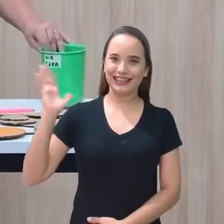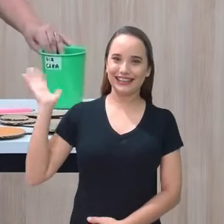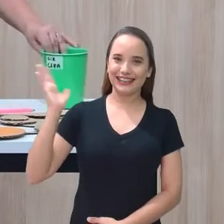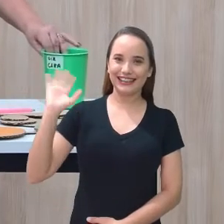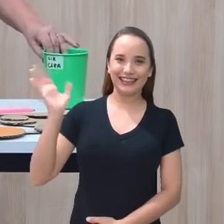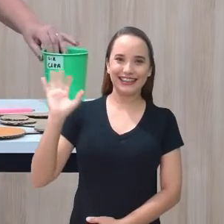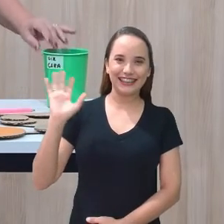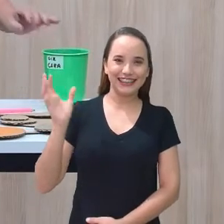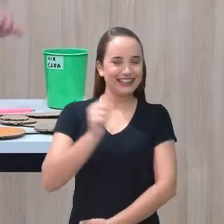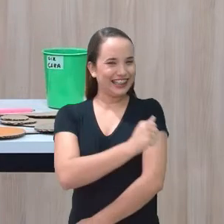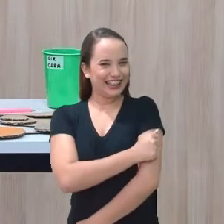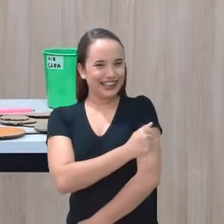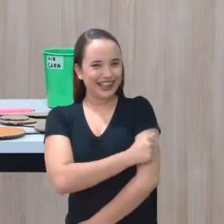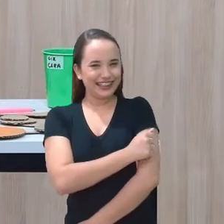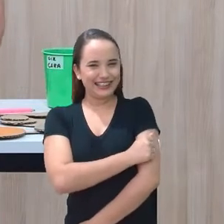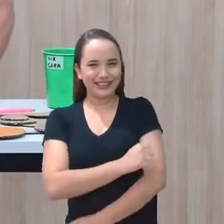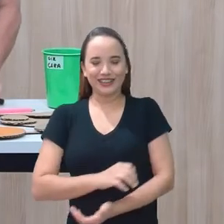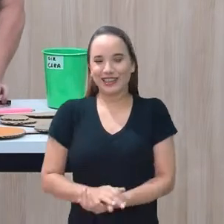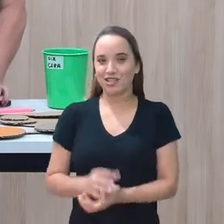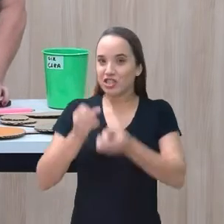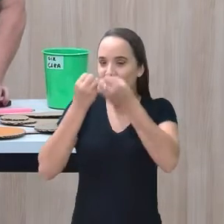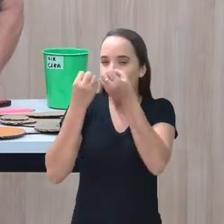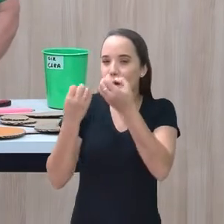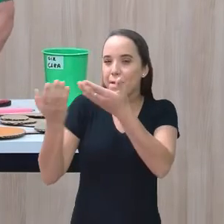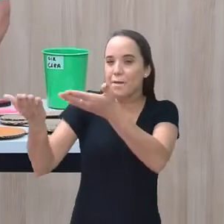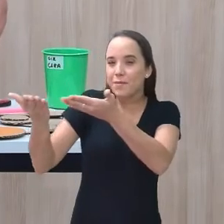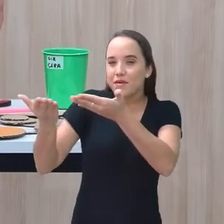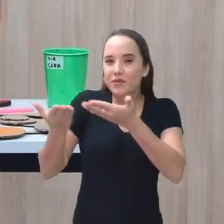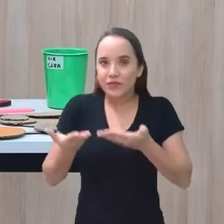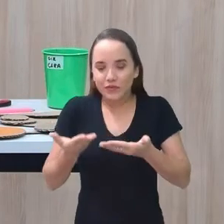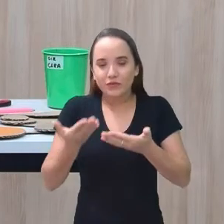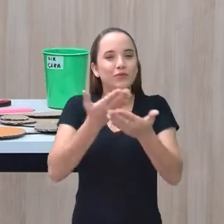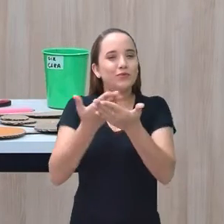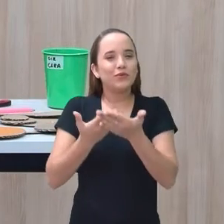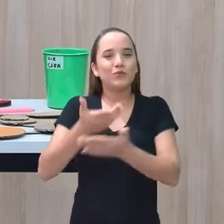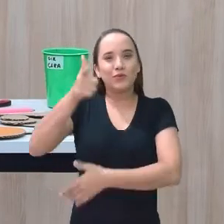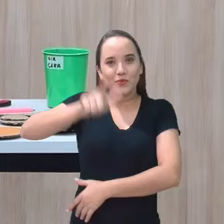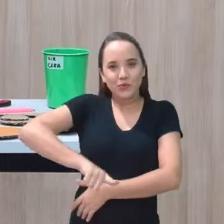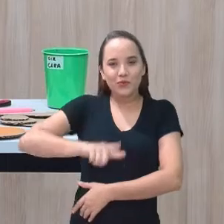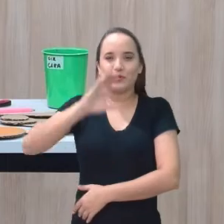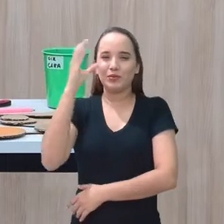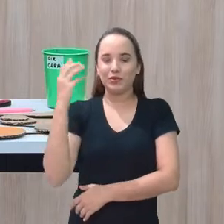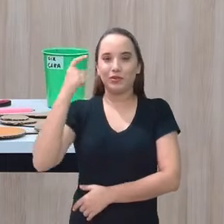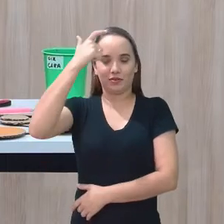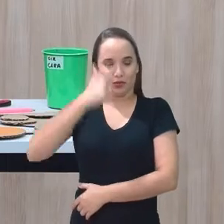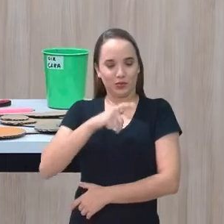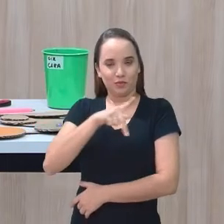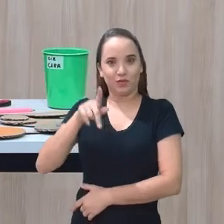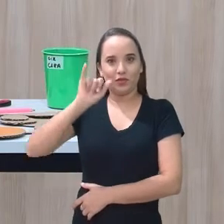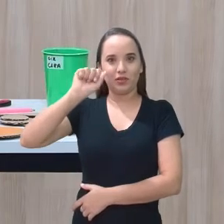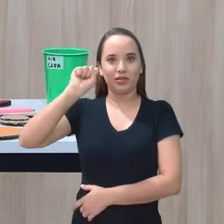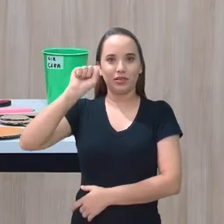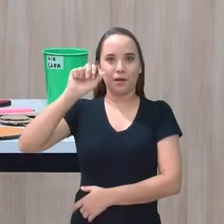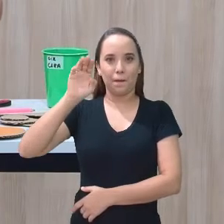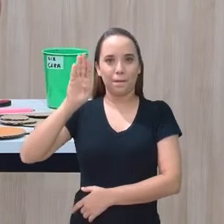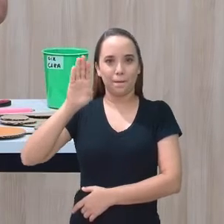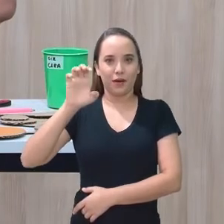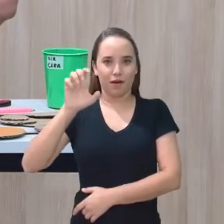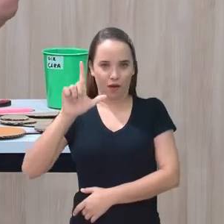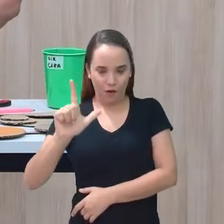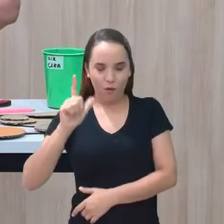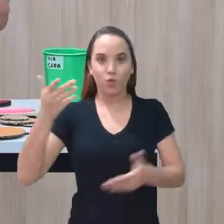Olá, alunos e alunas! Bem-vindos a mais uma aula de ciência. Eu sou a professora Isabel e hoje